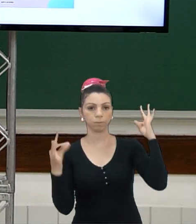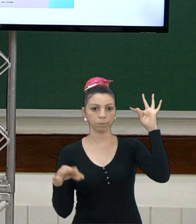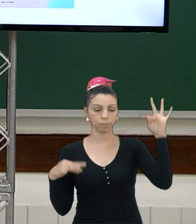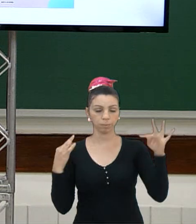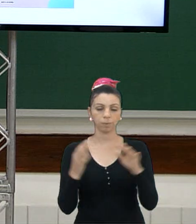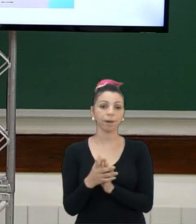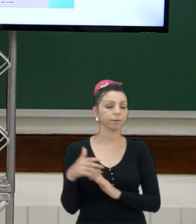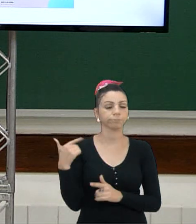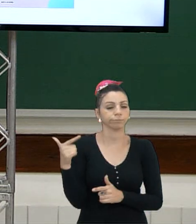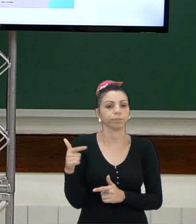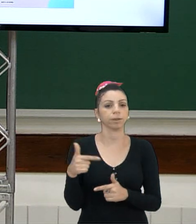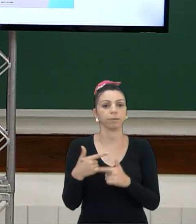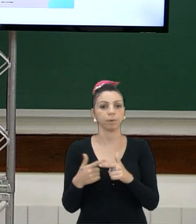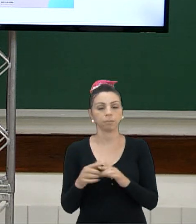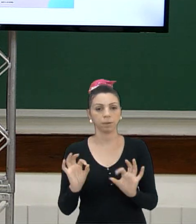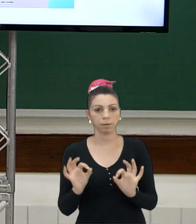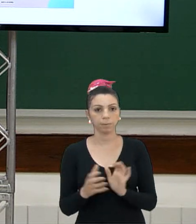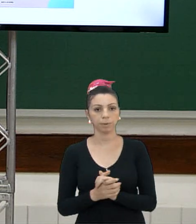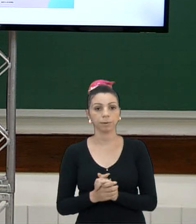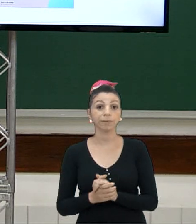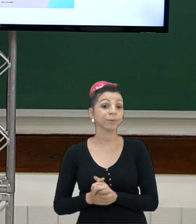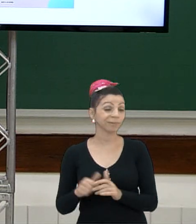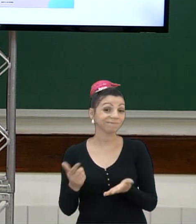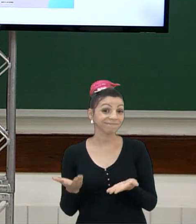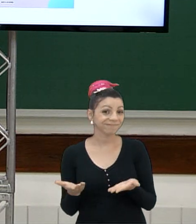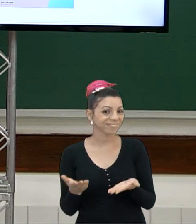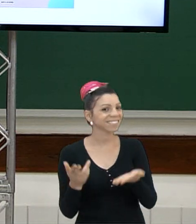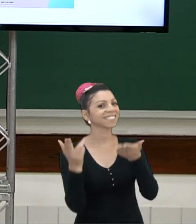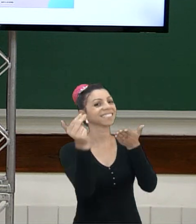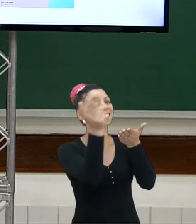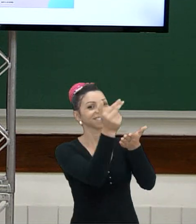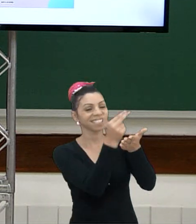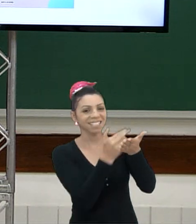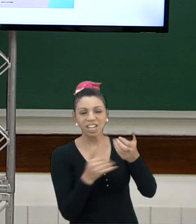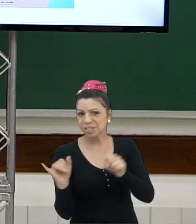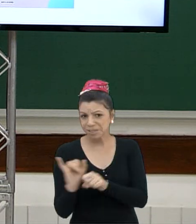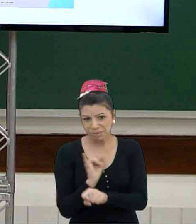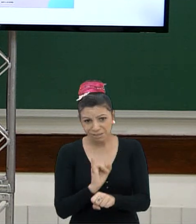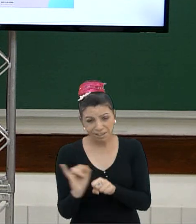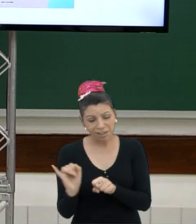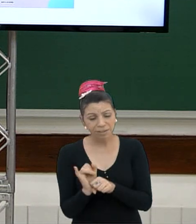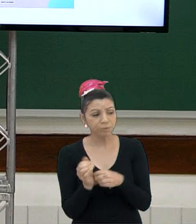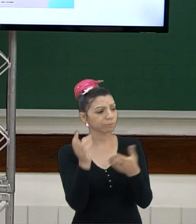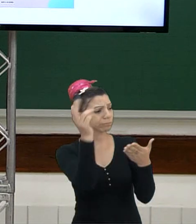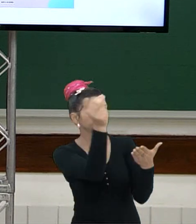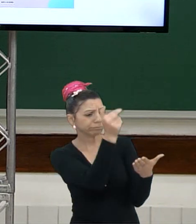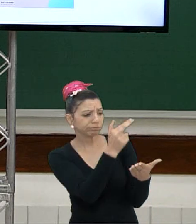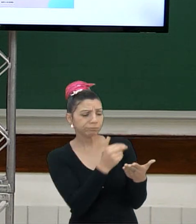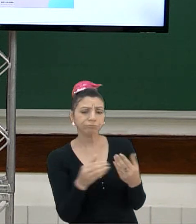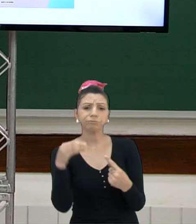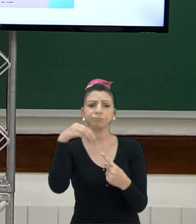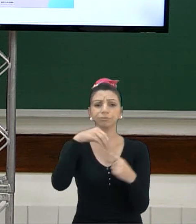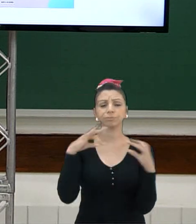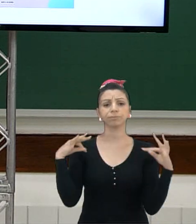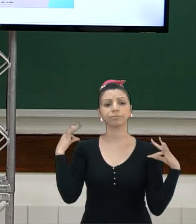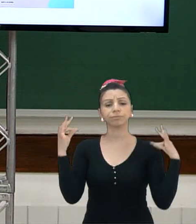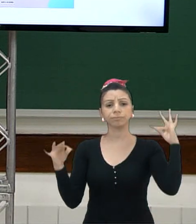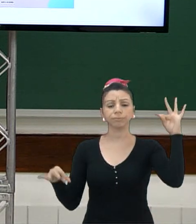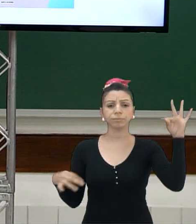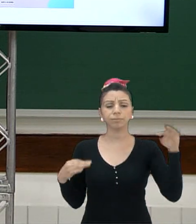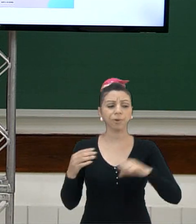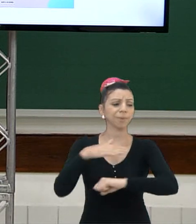tem problema. O que nós vamos fazer? Desenhar mesmo os pontos turísticos, ou desenhar